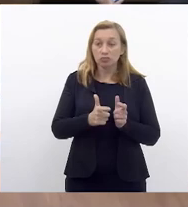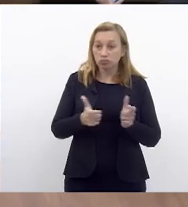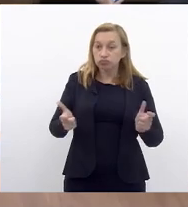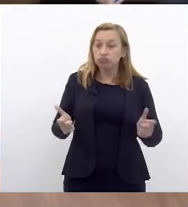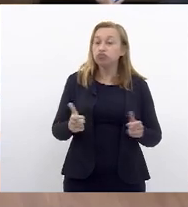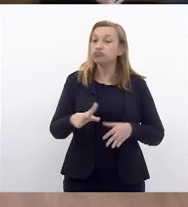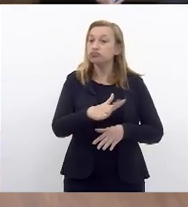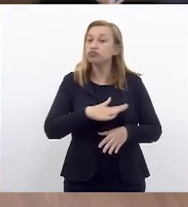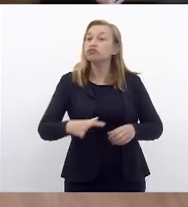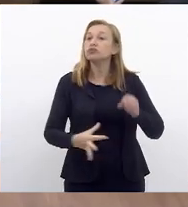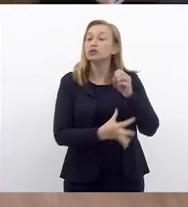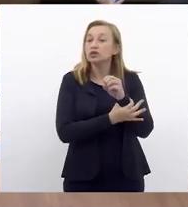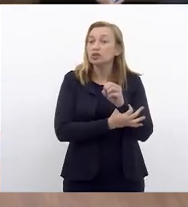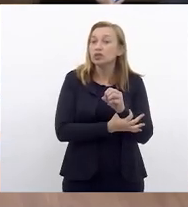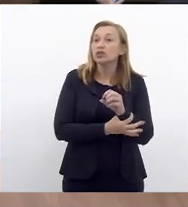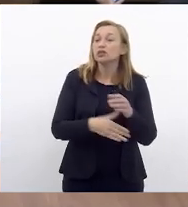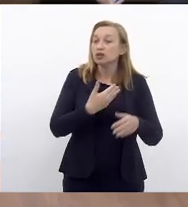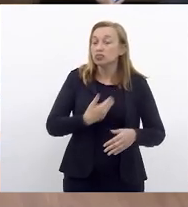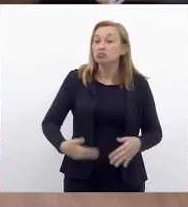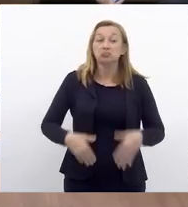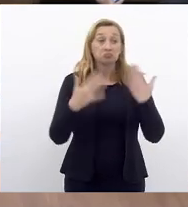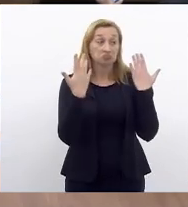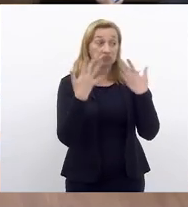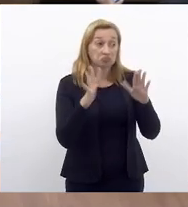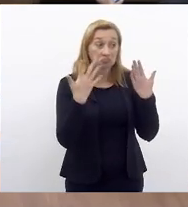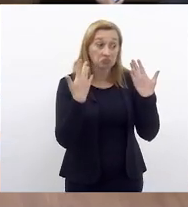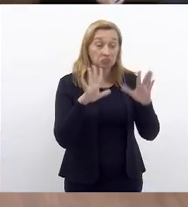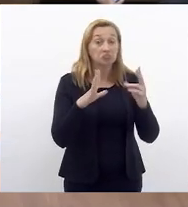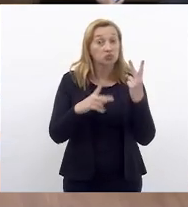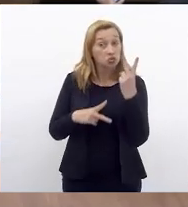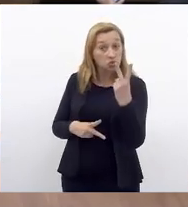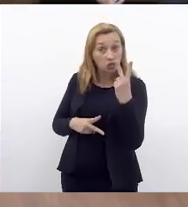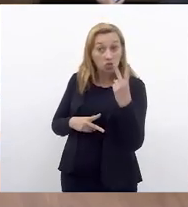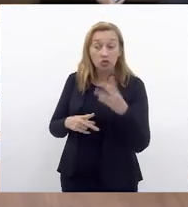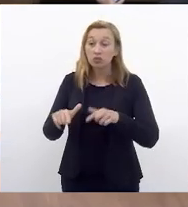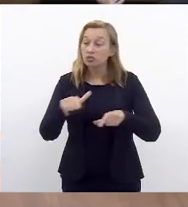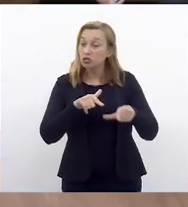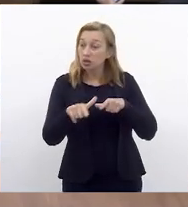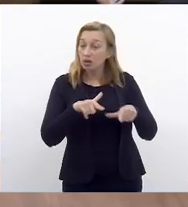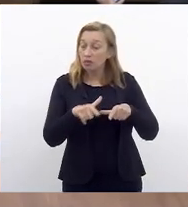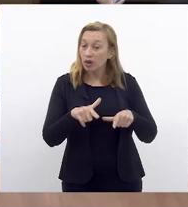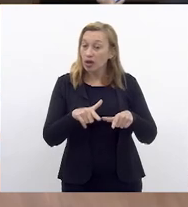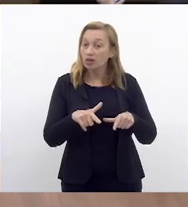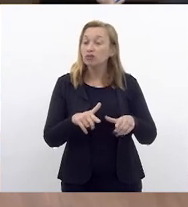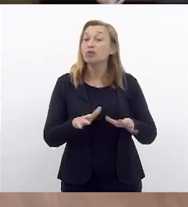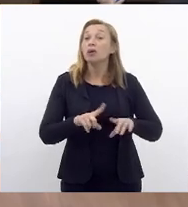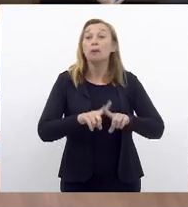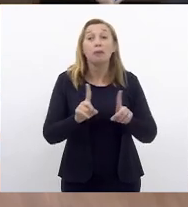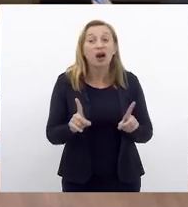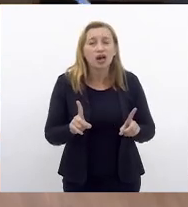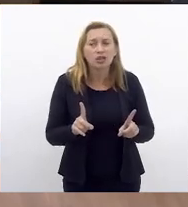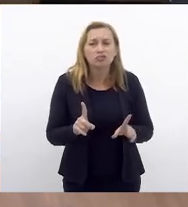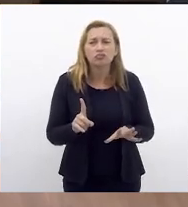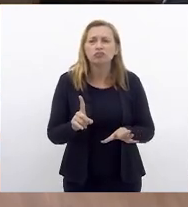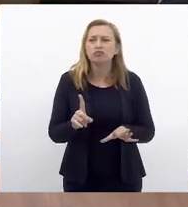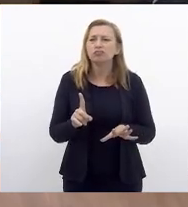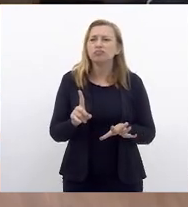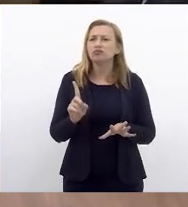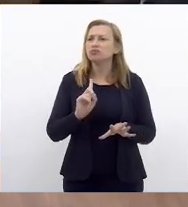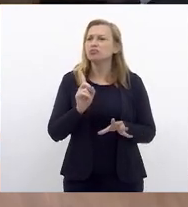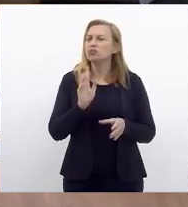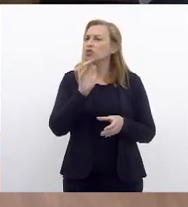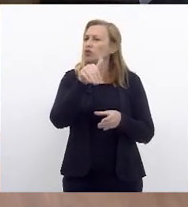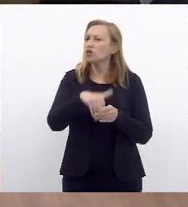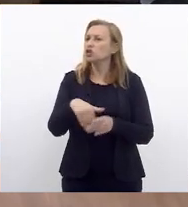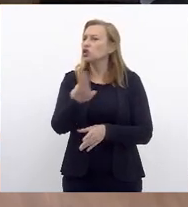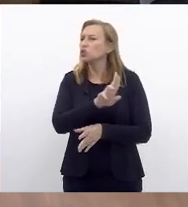segurança pública. Elogio aqui publicamente os dois pelos serviços prestados, mas nós não estamos votando